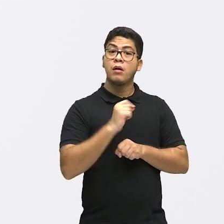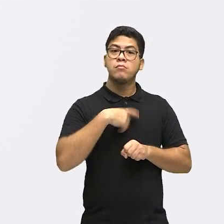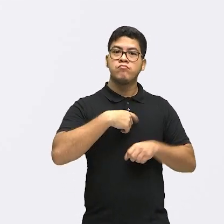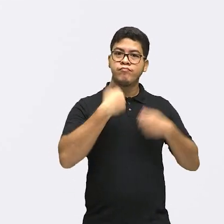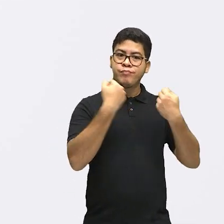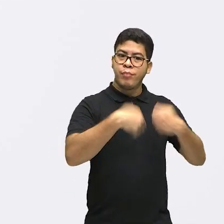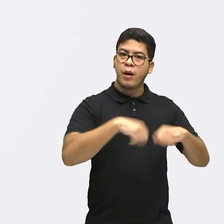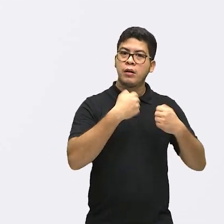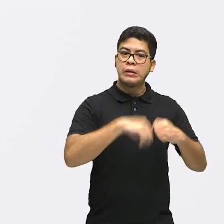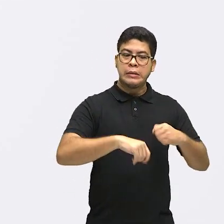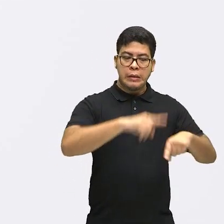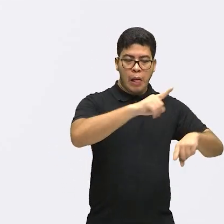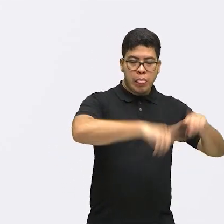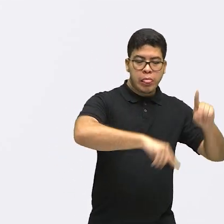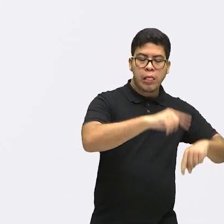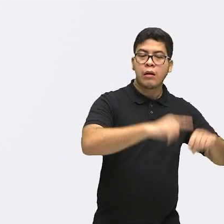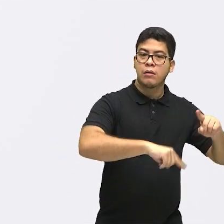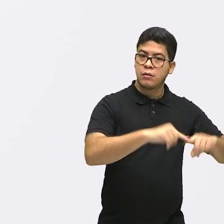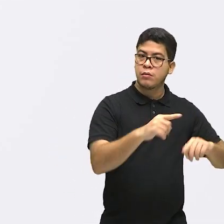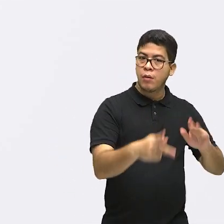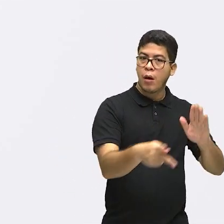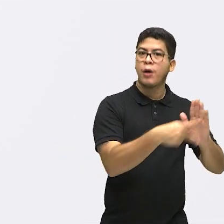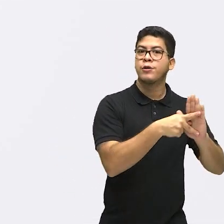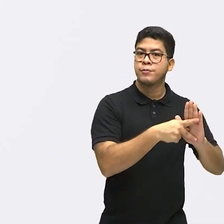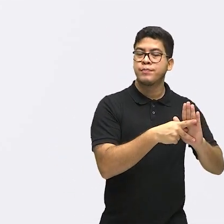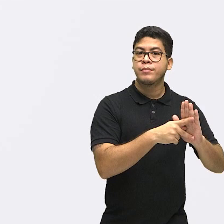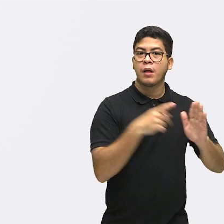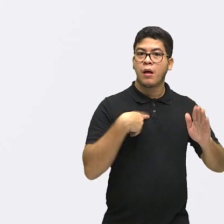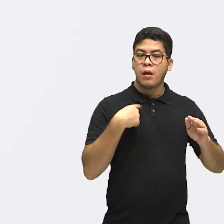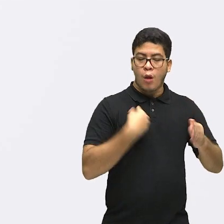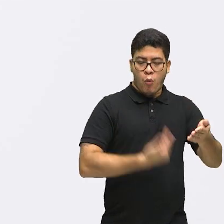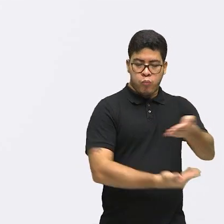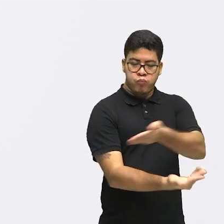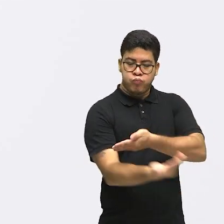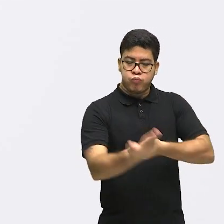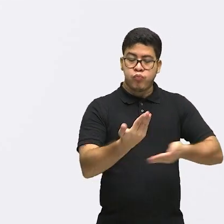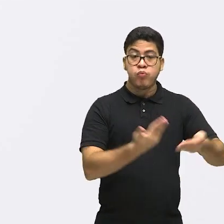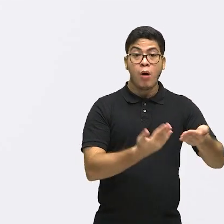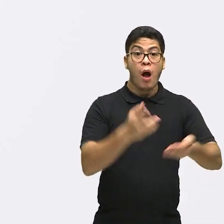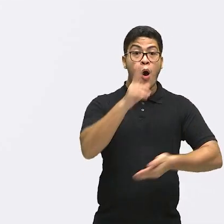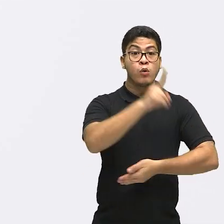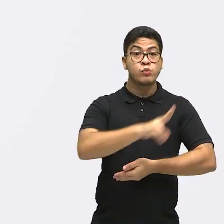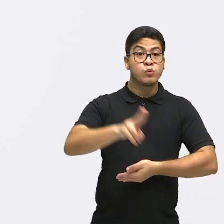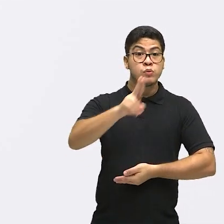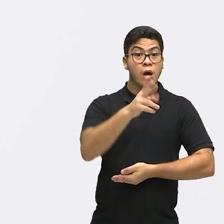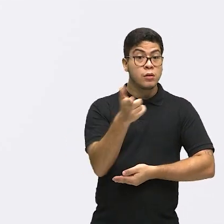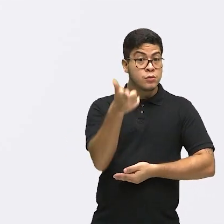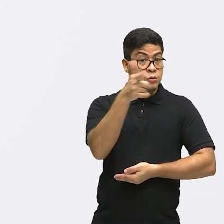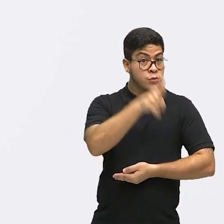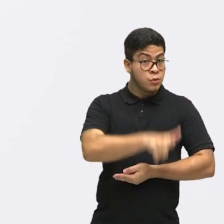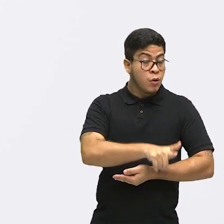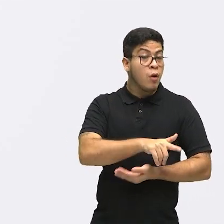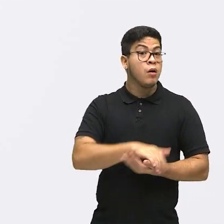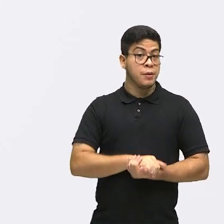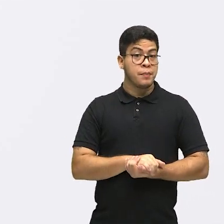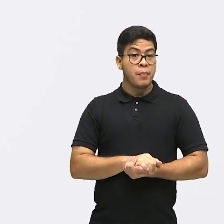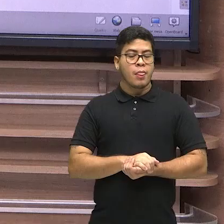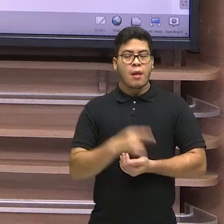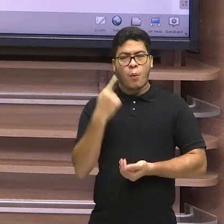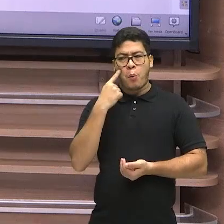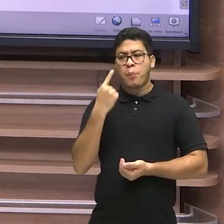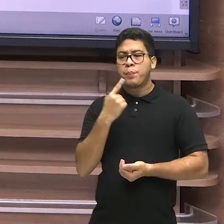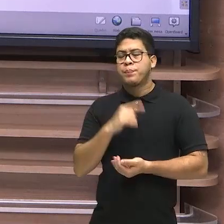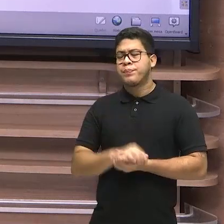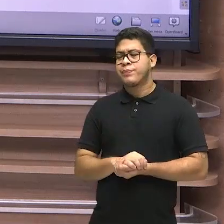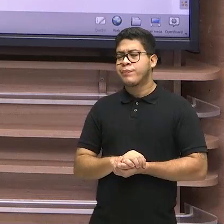só, o reutilizar é aquele produto que a gente compra para uma necessidade e você vê aquela